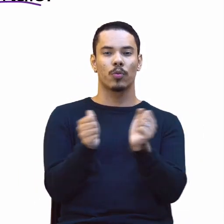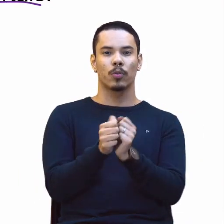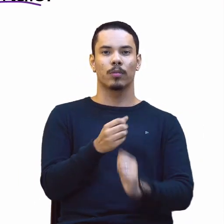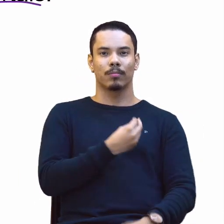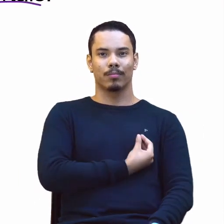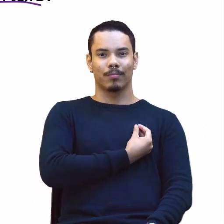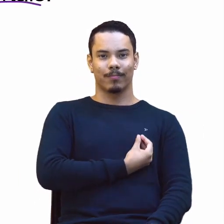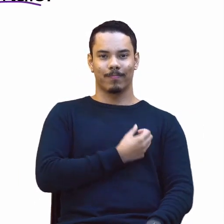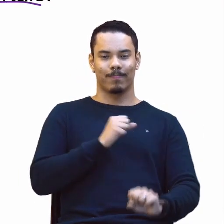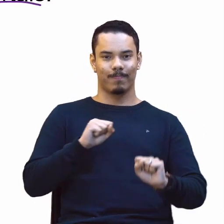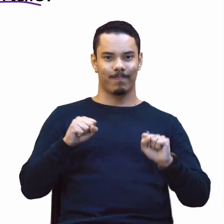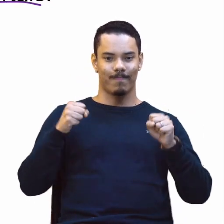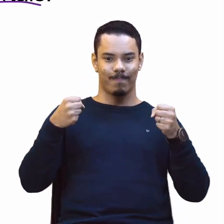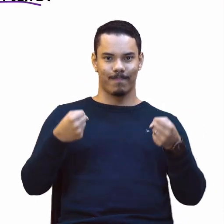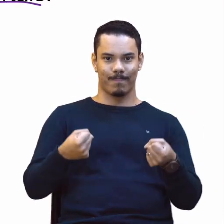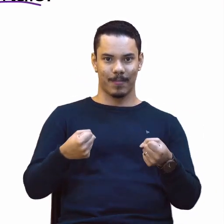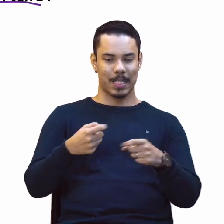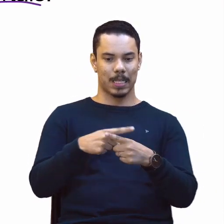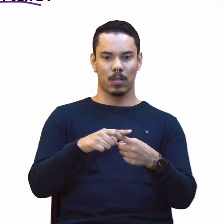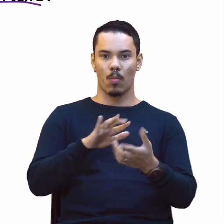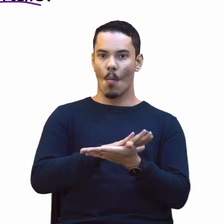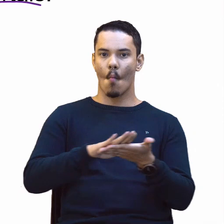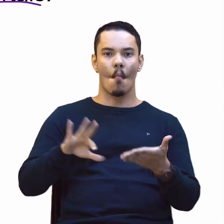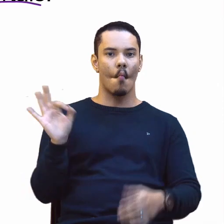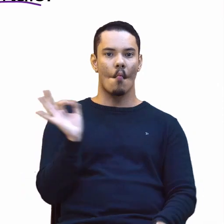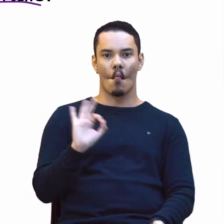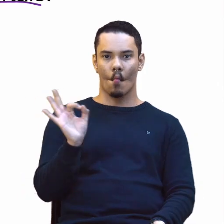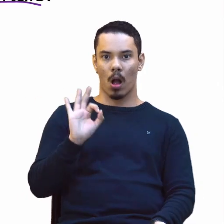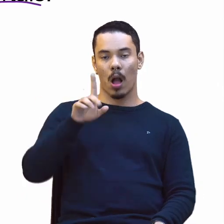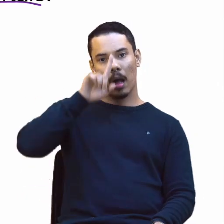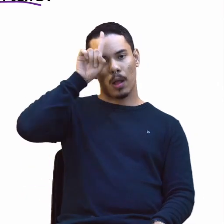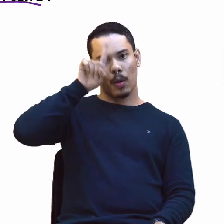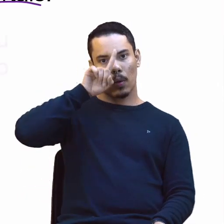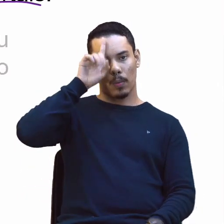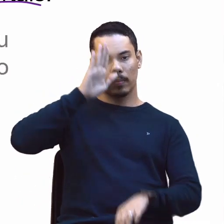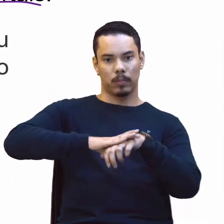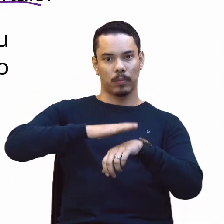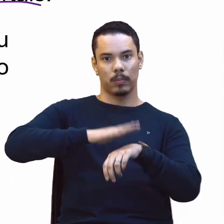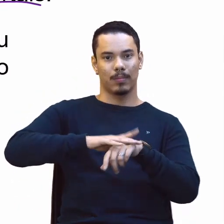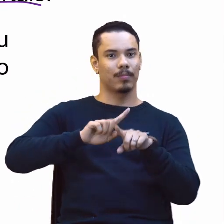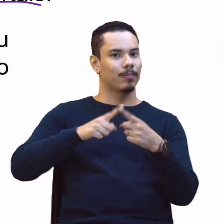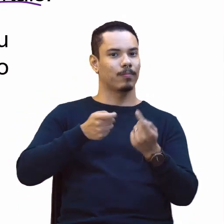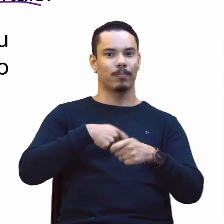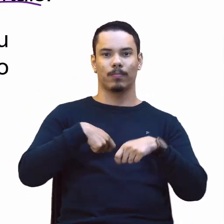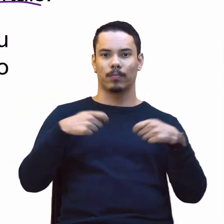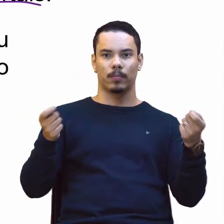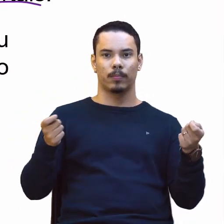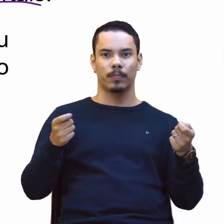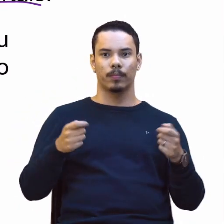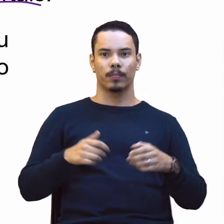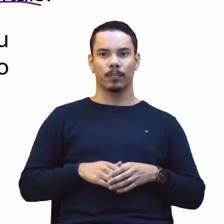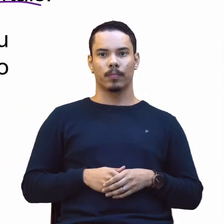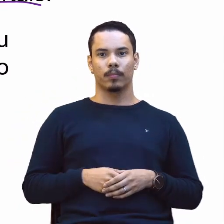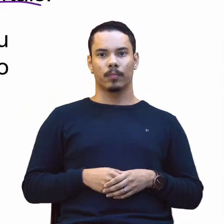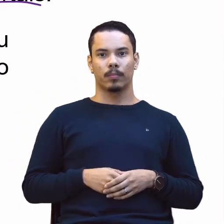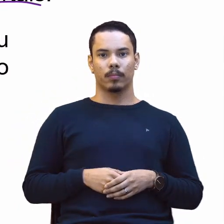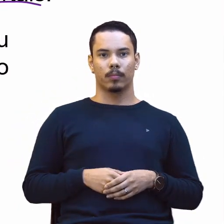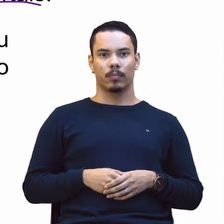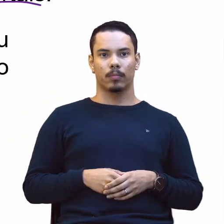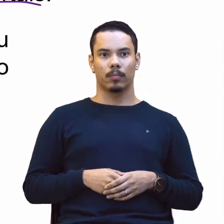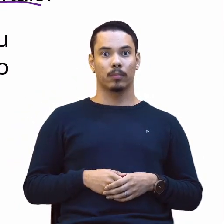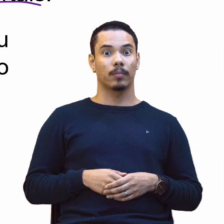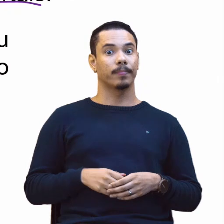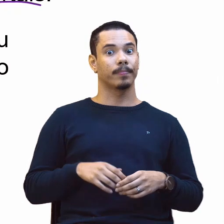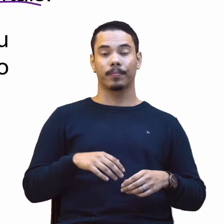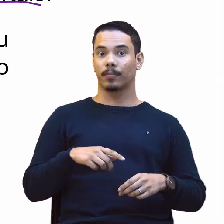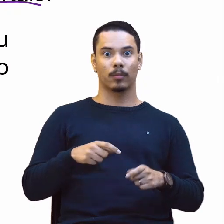mortais. Veja bem, o que ela criou é mortal, mas ela é imortal. Embora a physis seja imutável, que